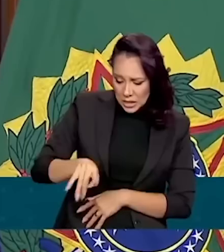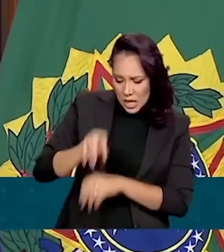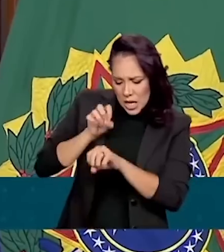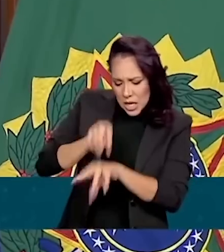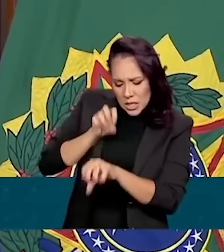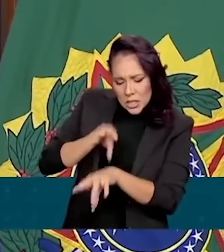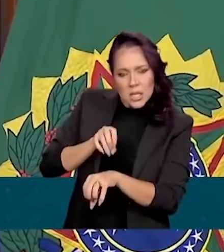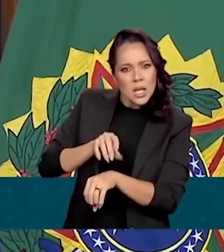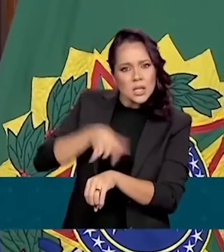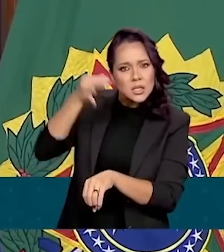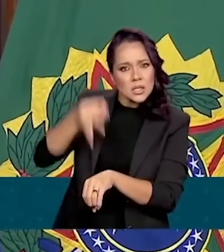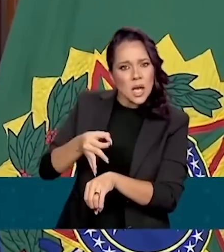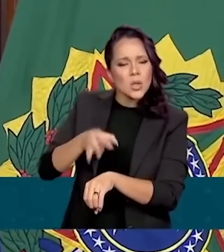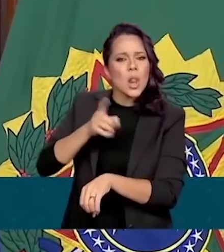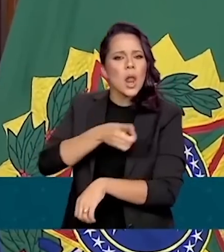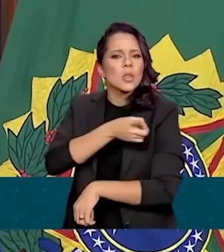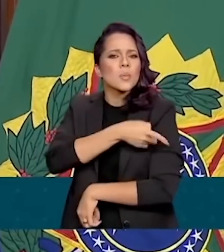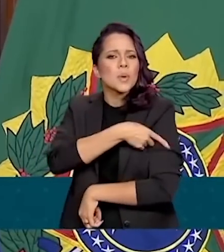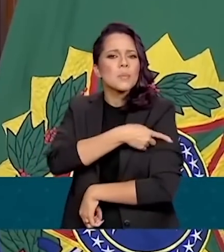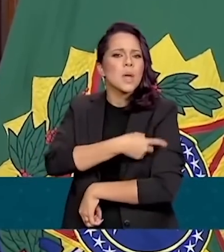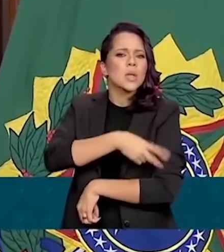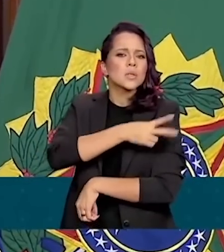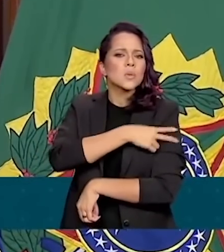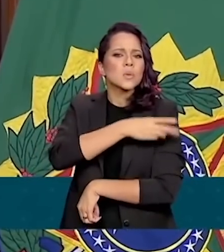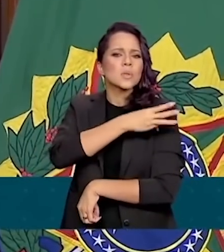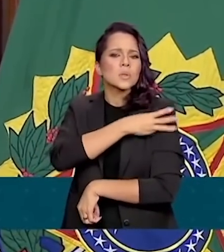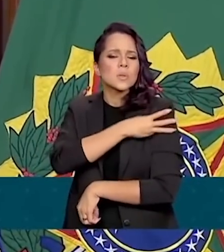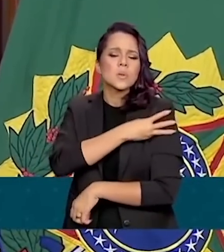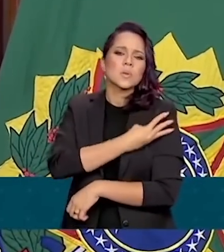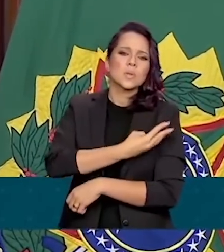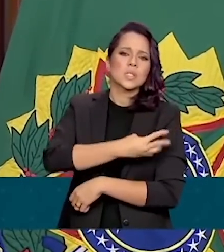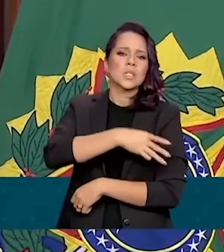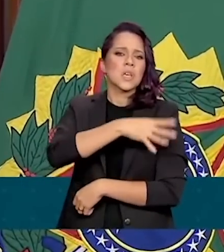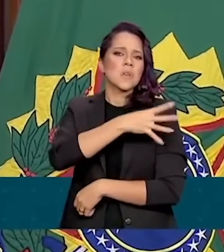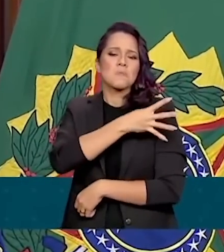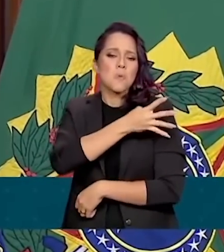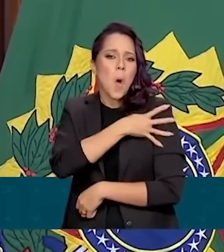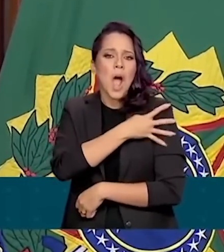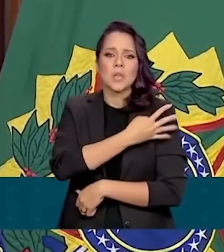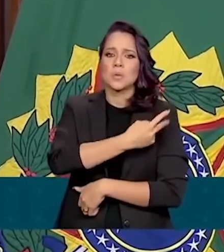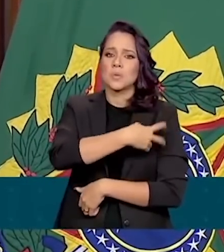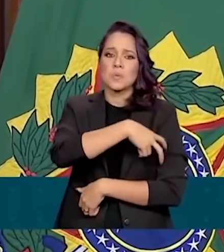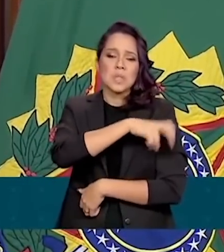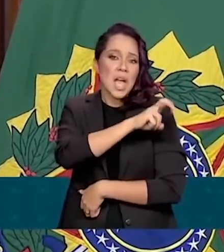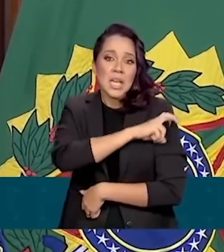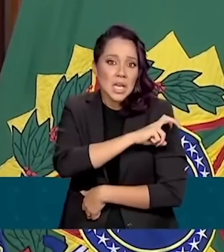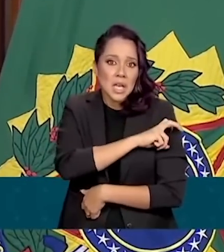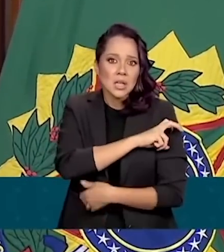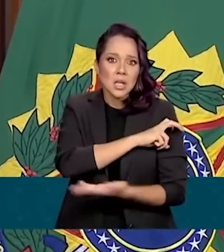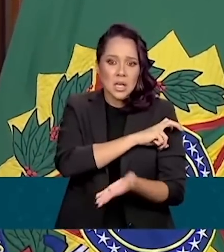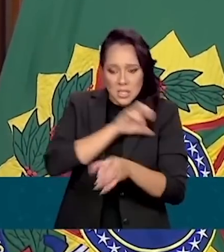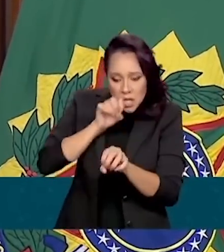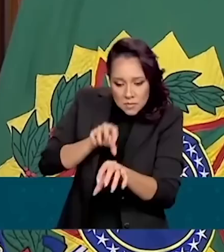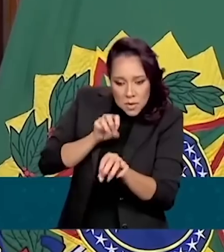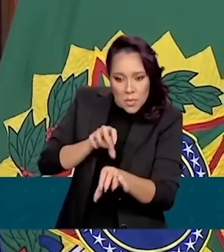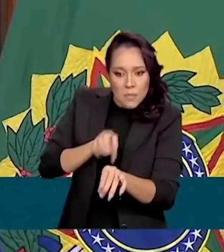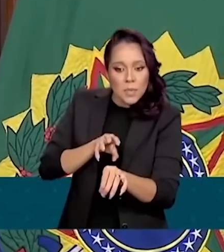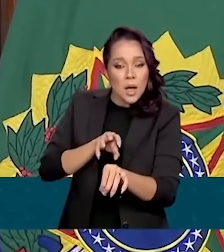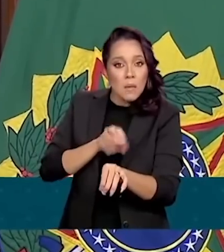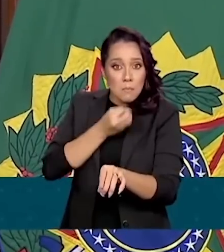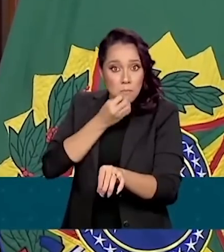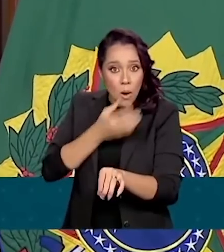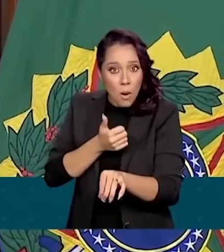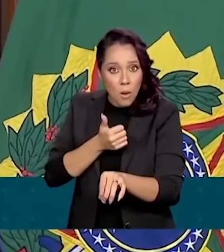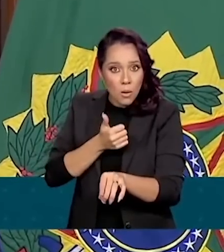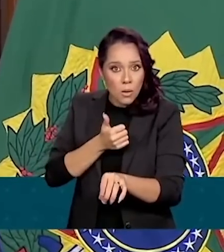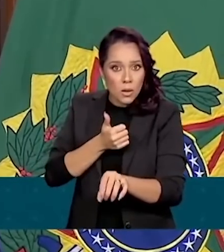bem formada no ensino fundamental, no primeiro, no segundo, no terceiro, no quarto, na quinta série, se ele não for bem